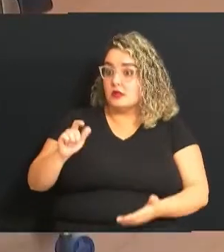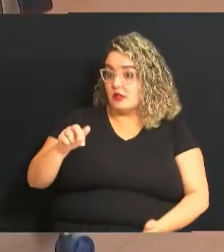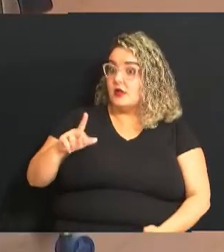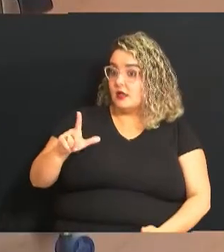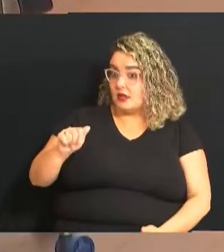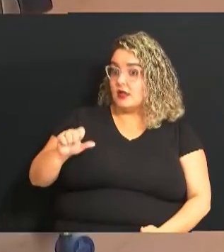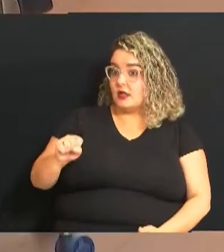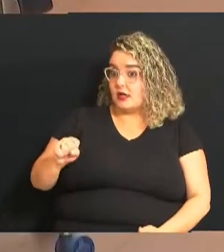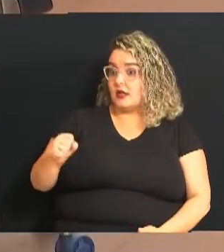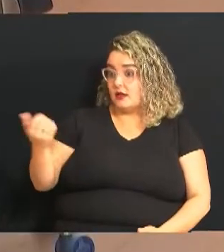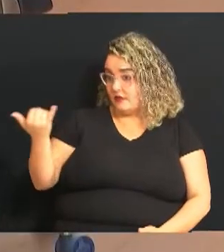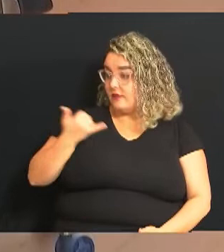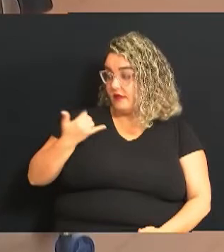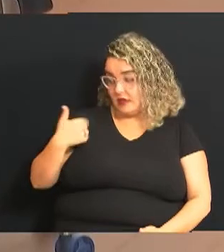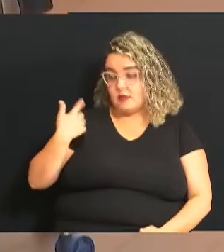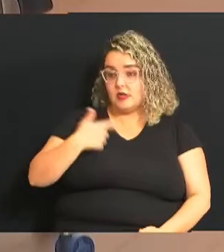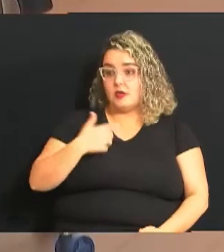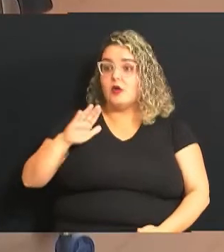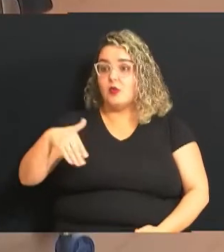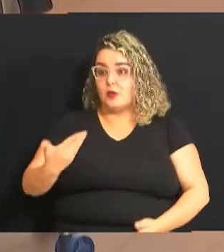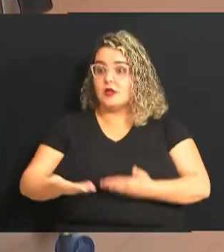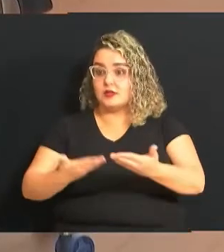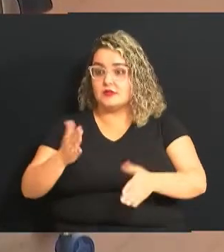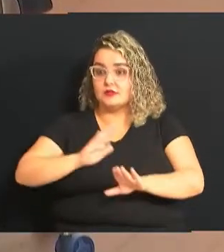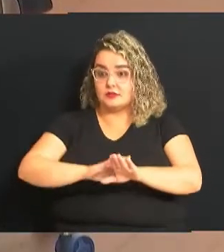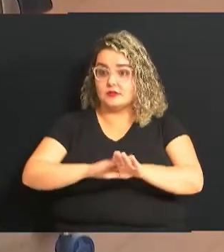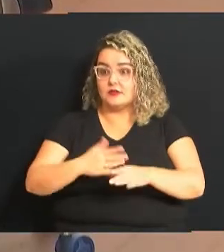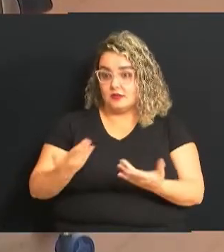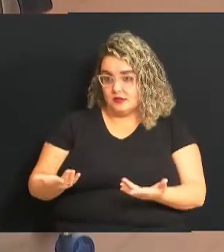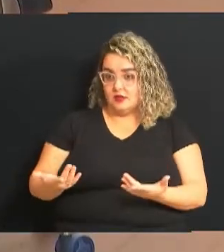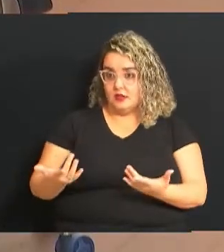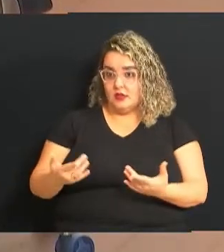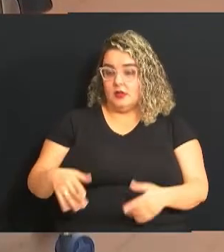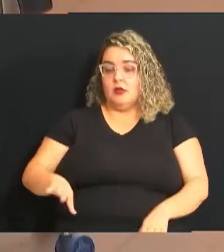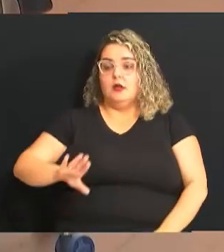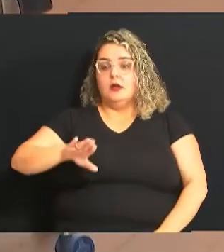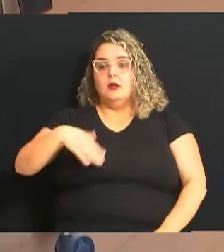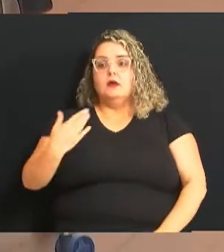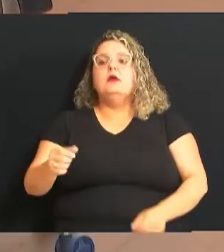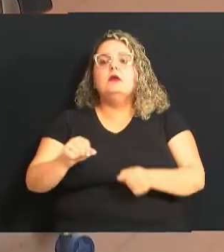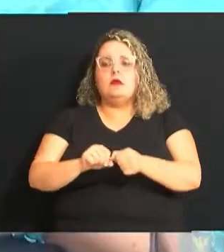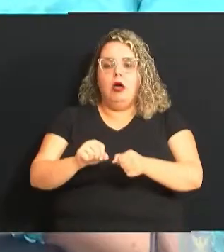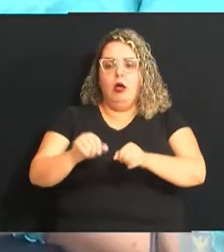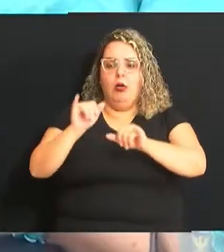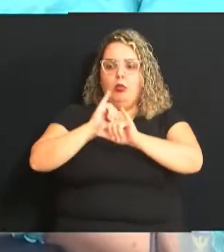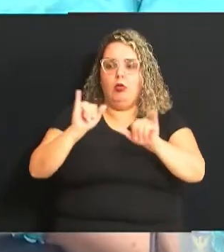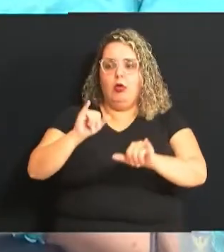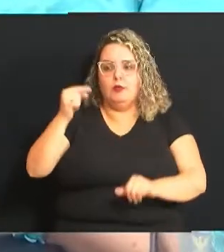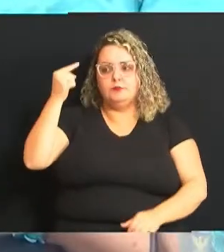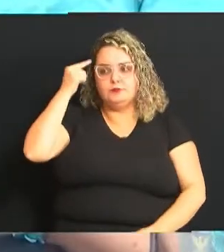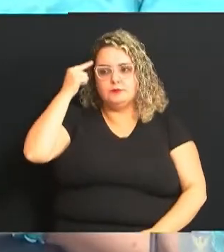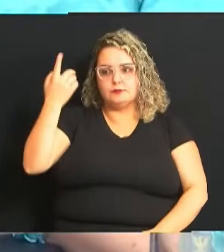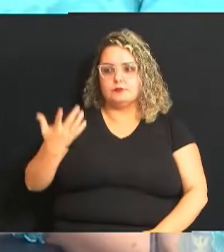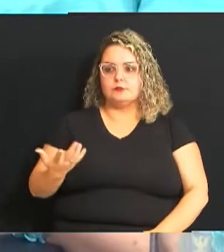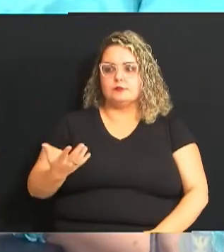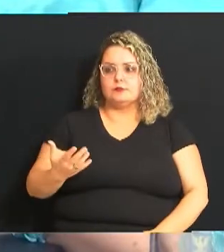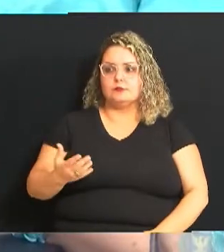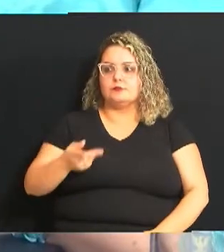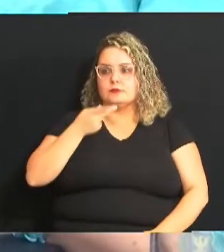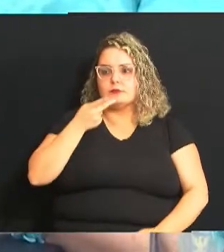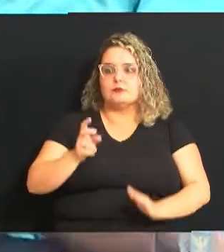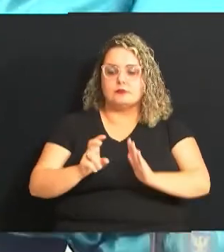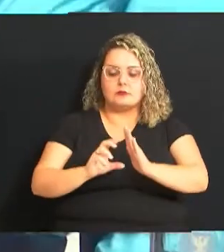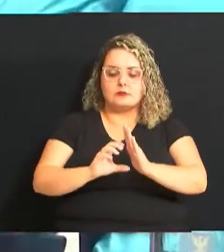para a gente quando esse serviço vai passar a funcionar. Então, inclusive, quando eu fiz a campanha, eu tinha em mente essa creche, eu falava creche,